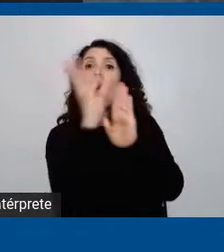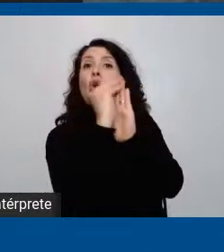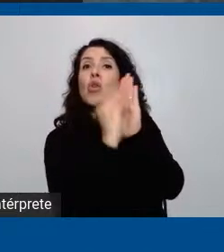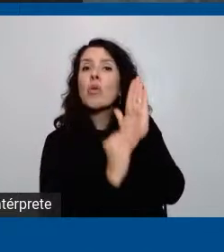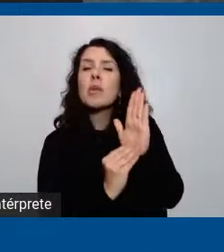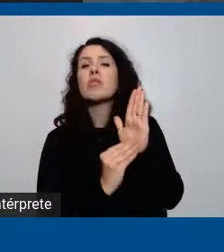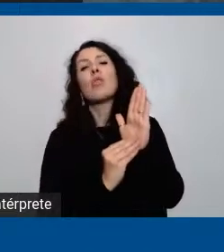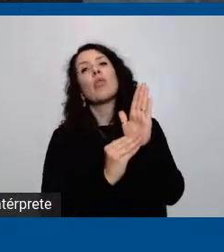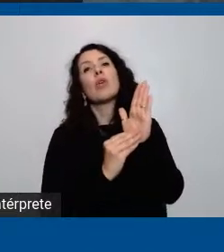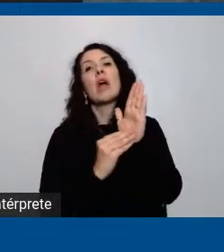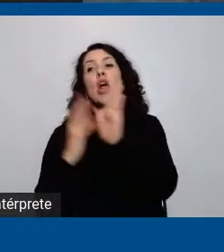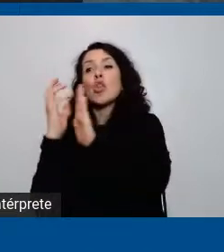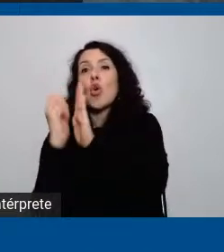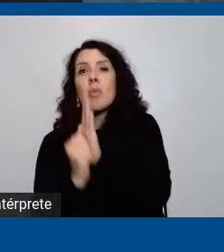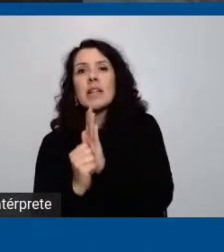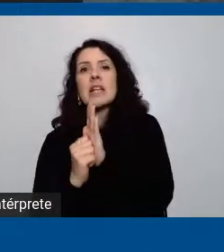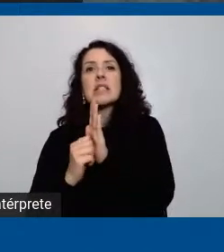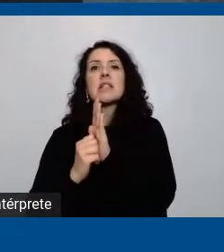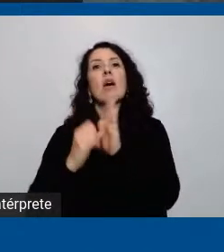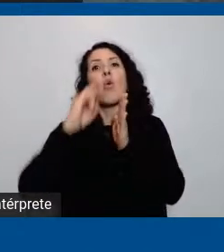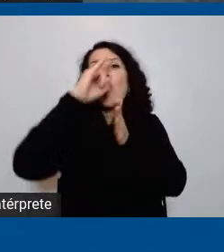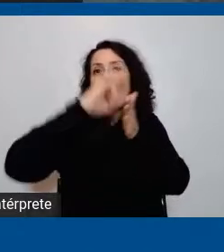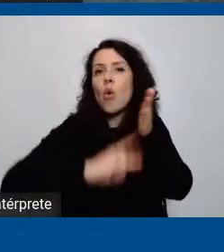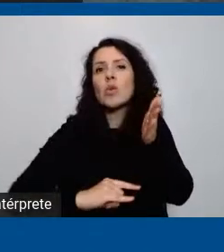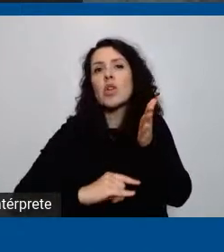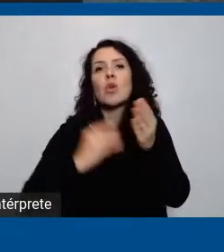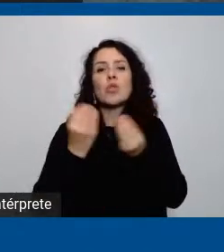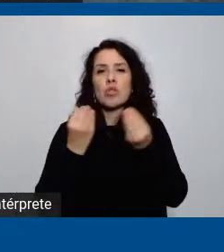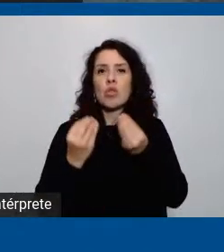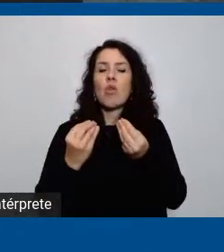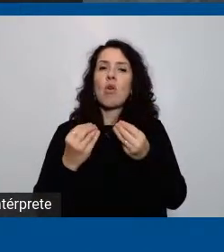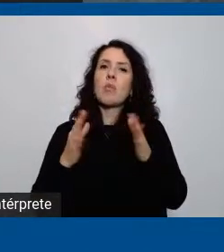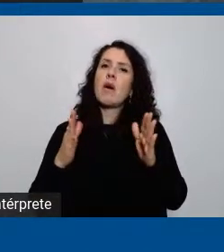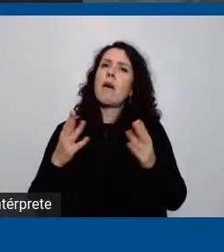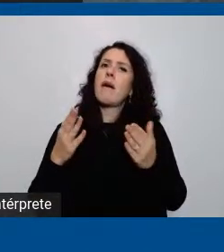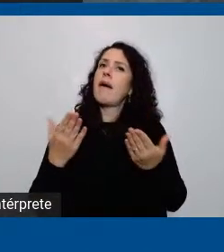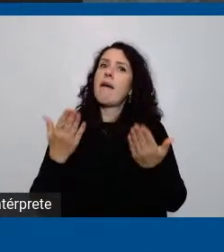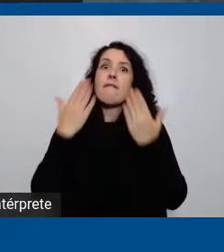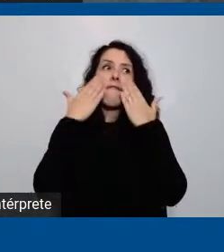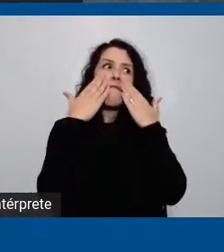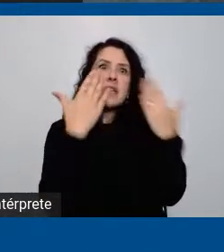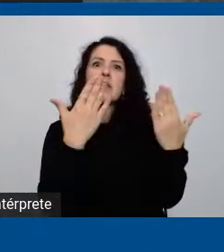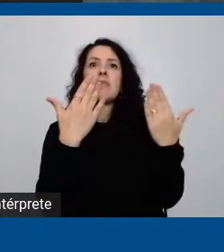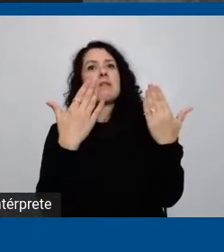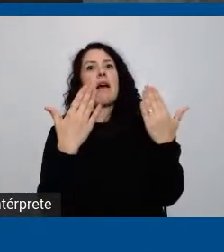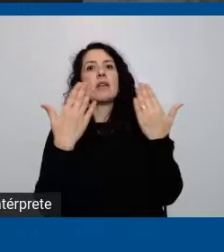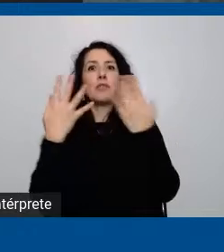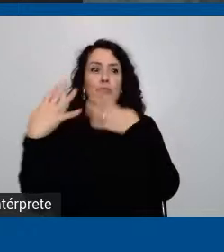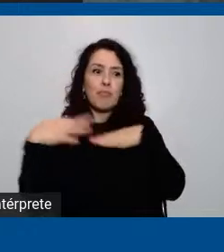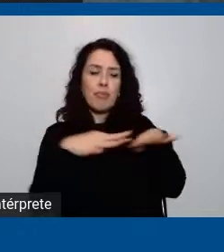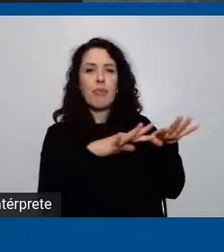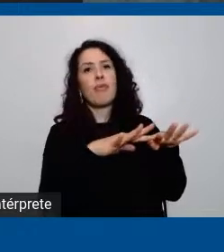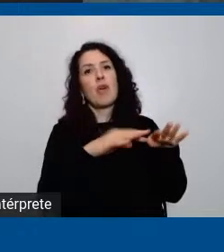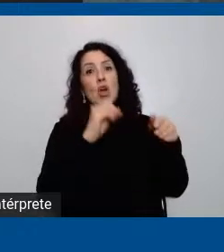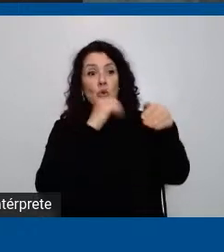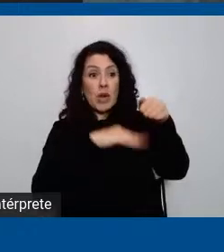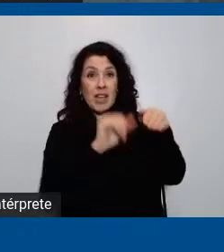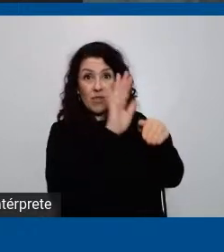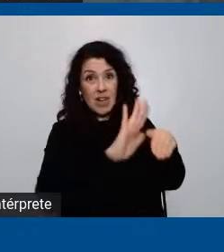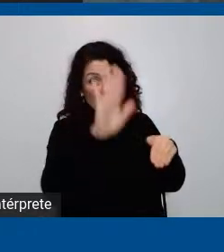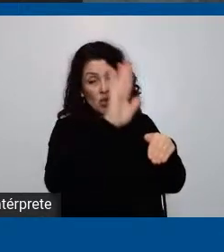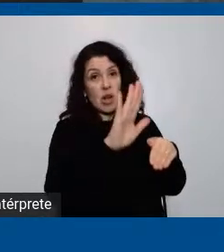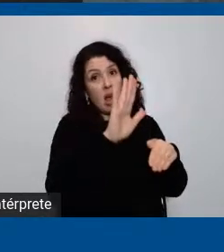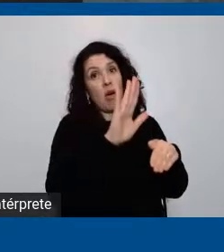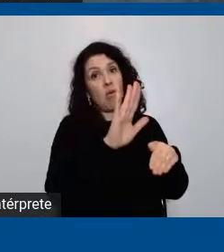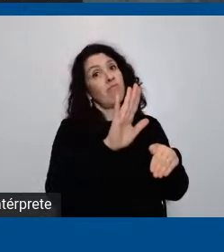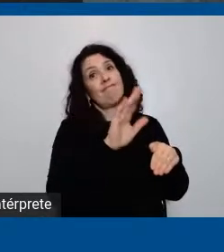documentação, sobretudo porque a documentação do arquivo não tem tanta visibilidade quanto a do Instituto Moreira Salles, apesar de que eu